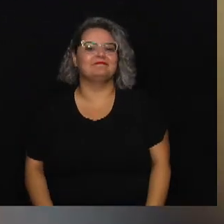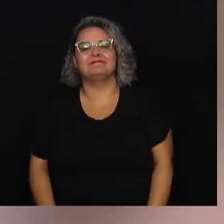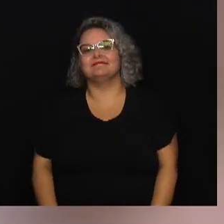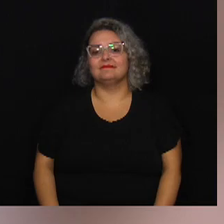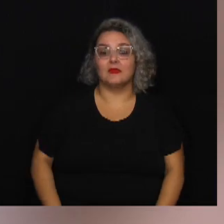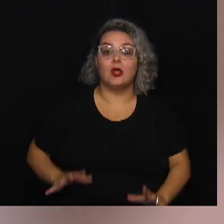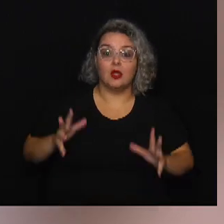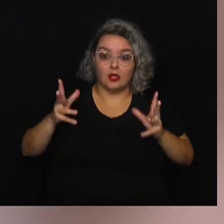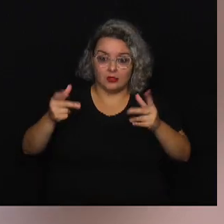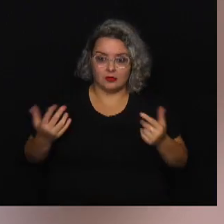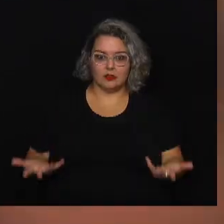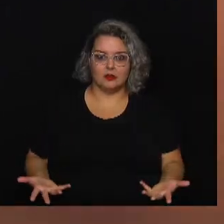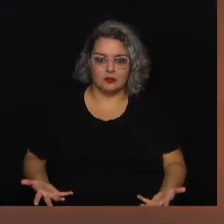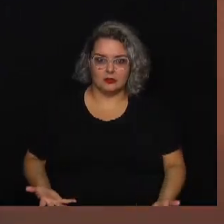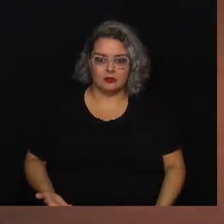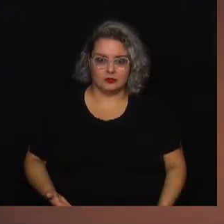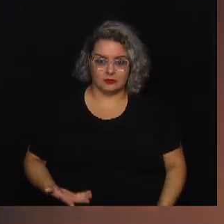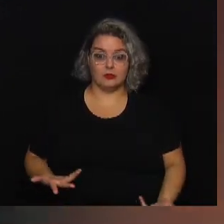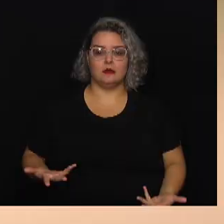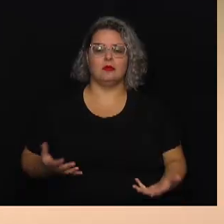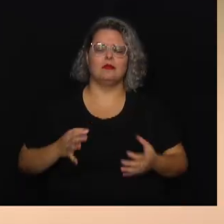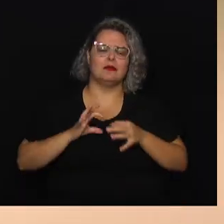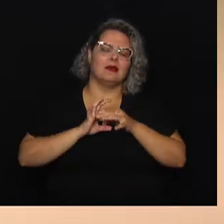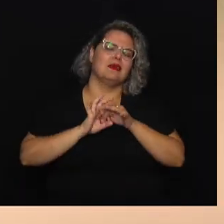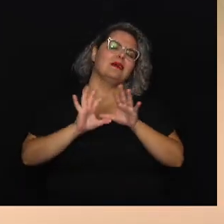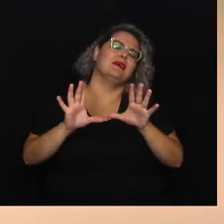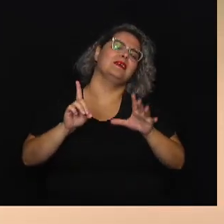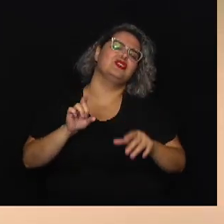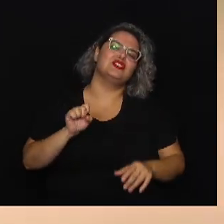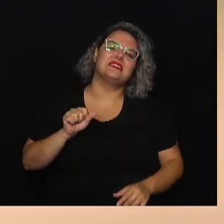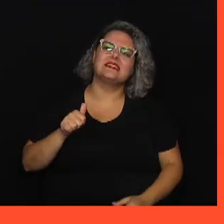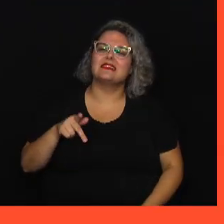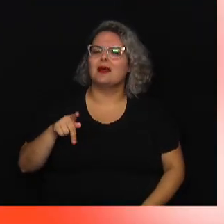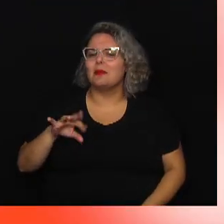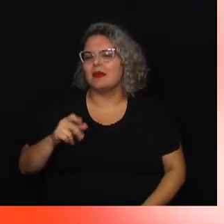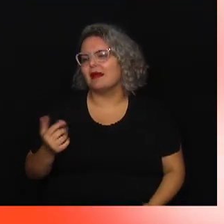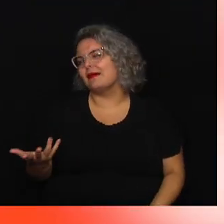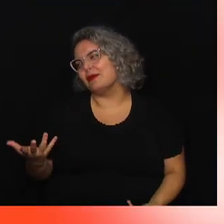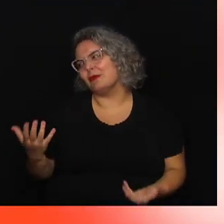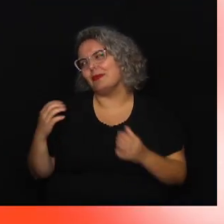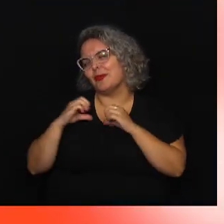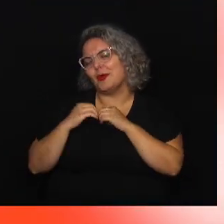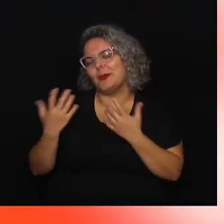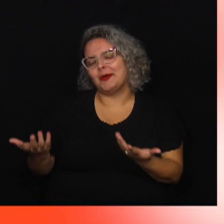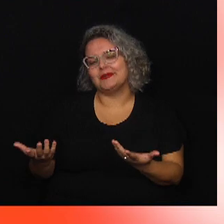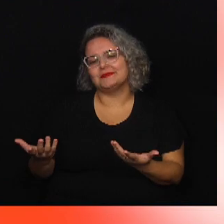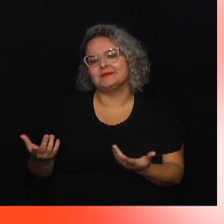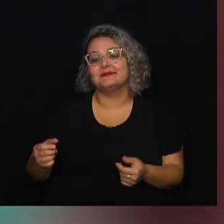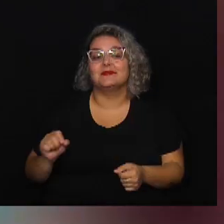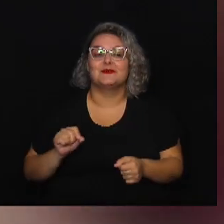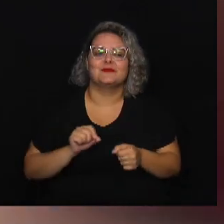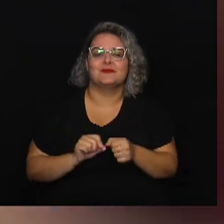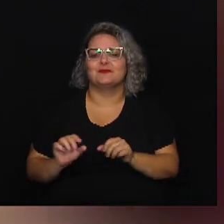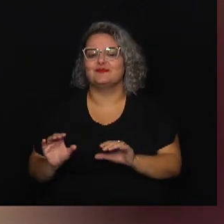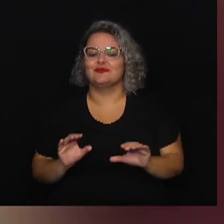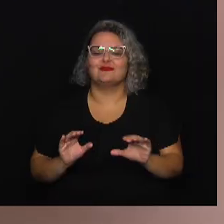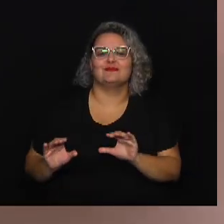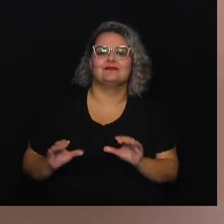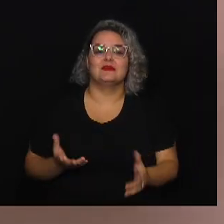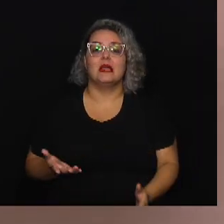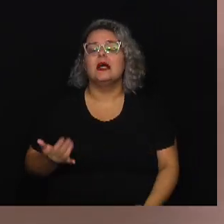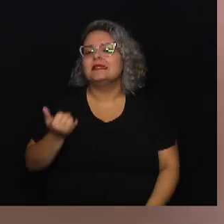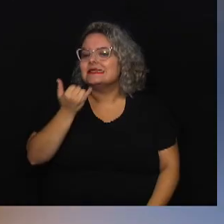Todo mundo seguindo aqui. Desapega, Rita. Eu tava, meu amor. Que hoje eu vou fazer bum, bum, bum.